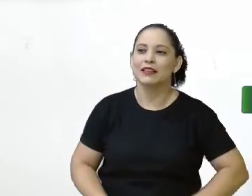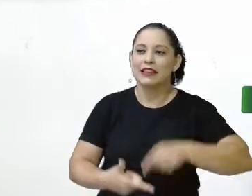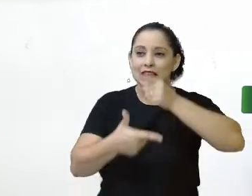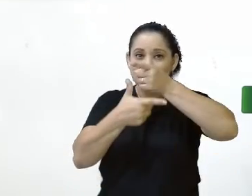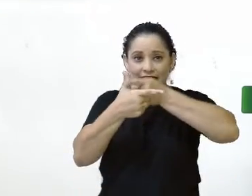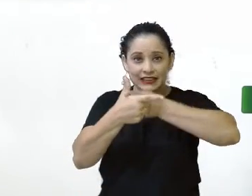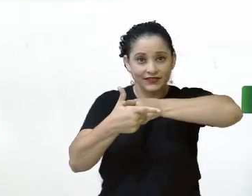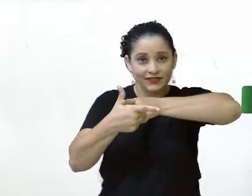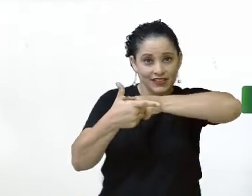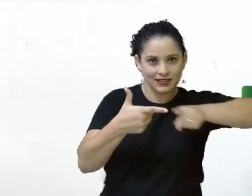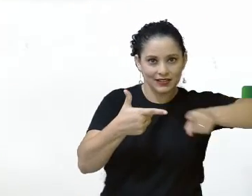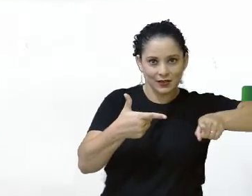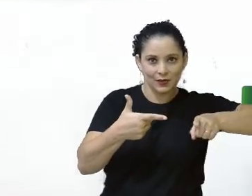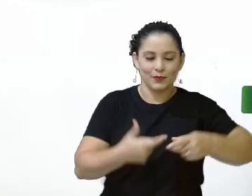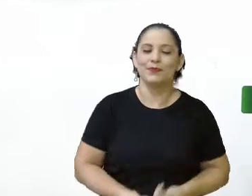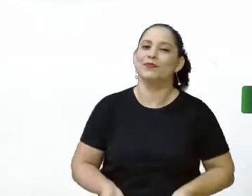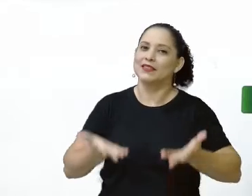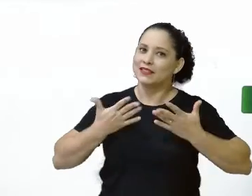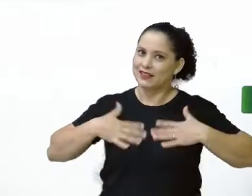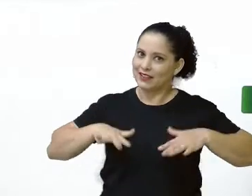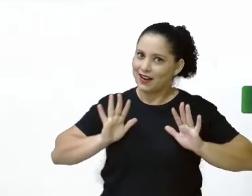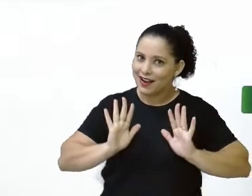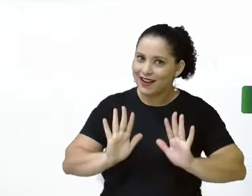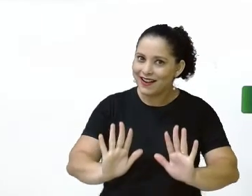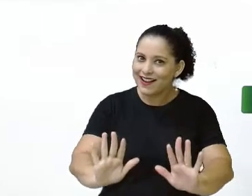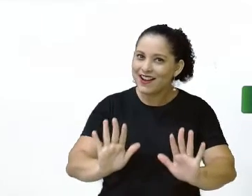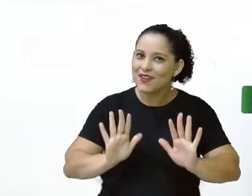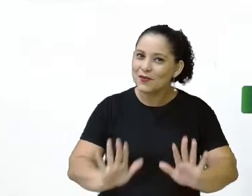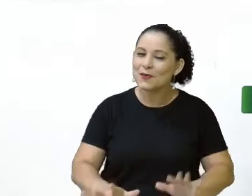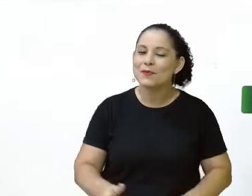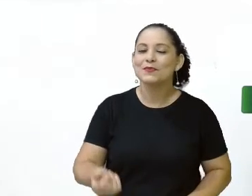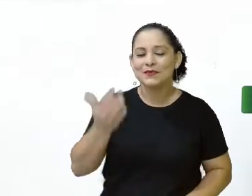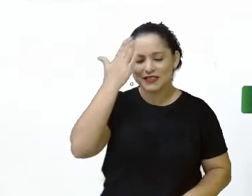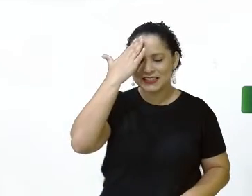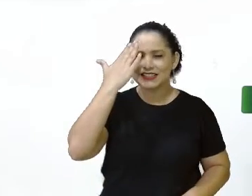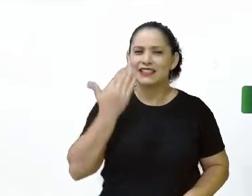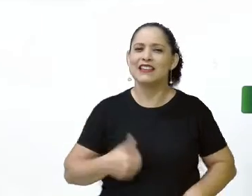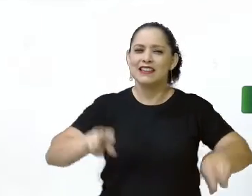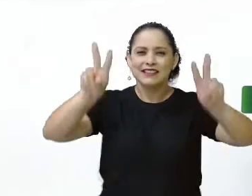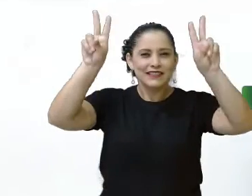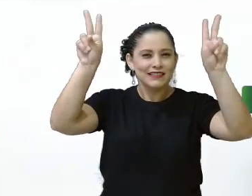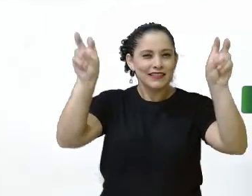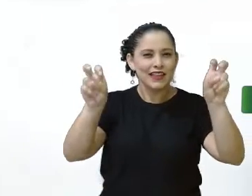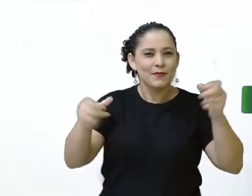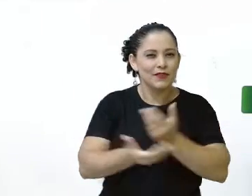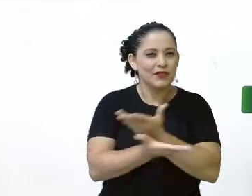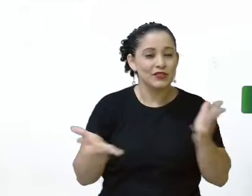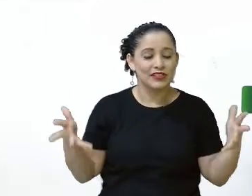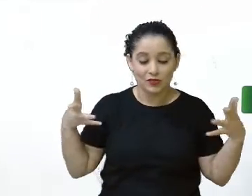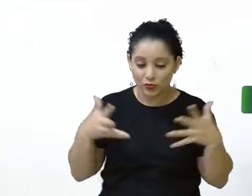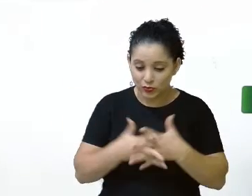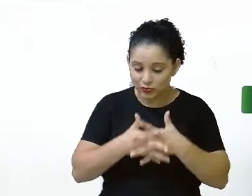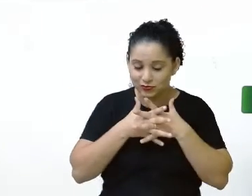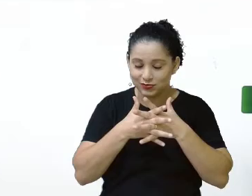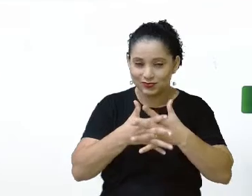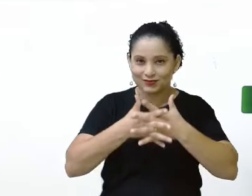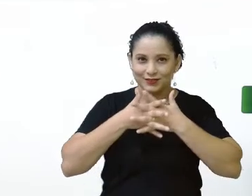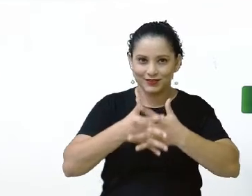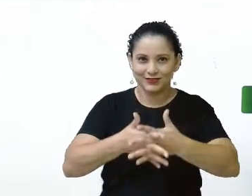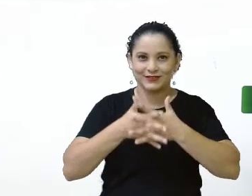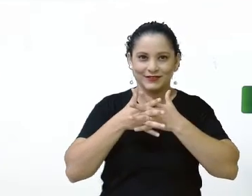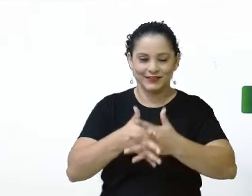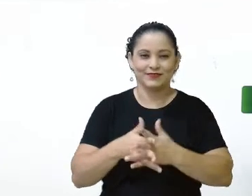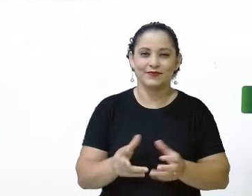divisão. Calma, que eu sei que esse é um assunto que vocês se complicam um pouco, né?